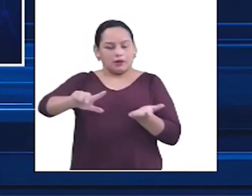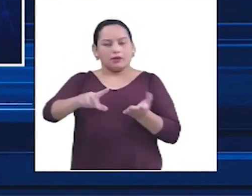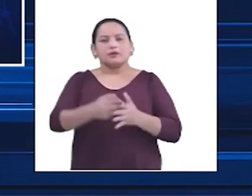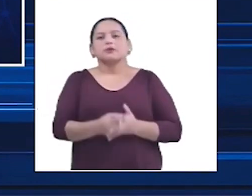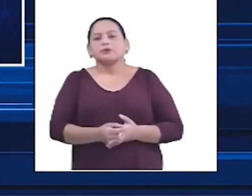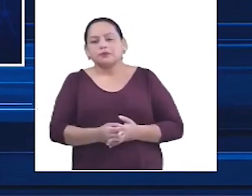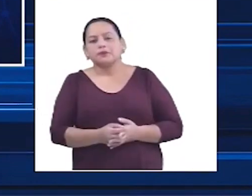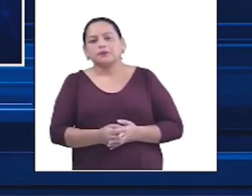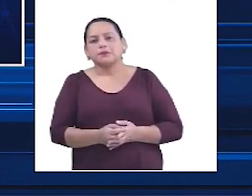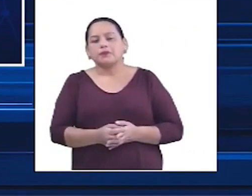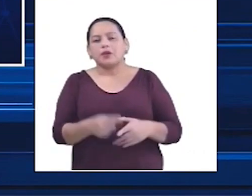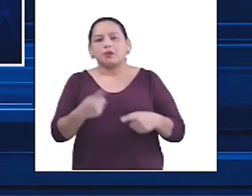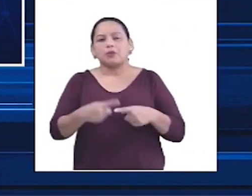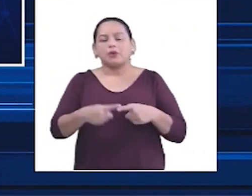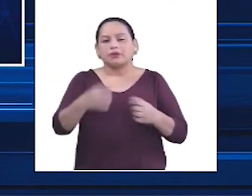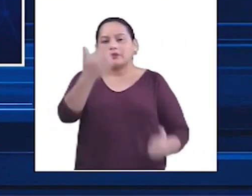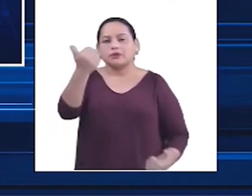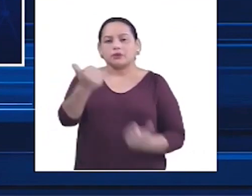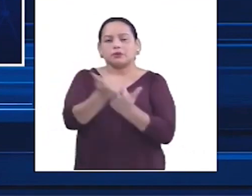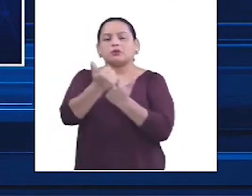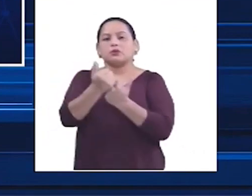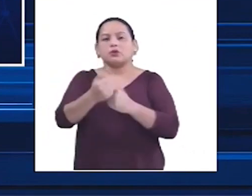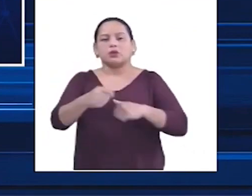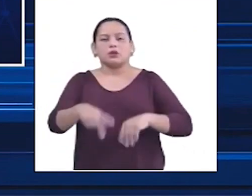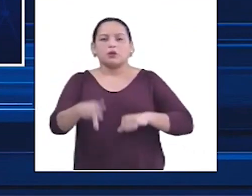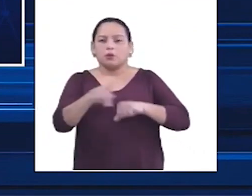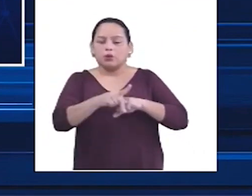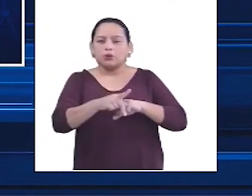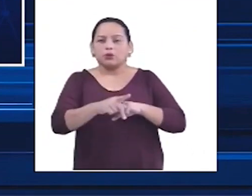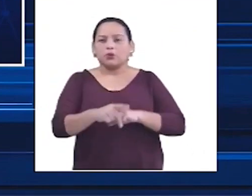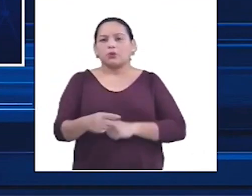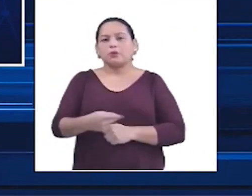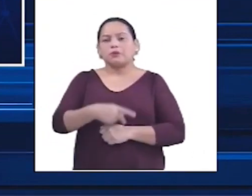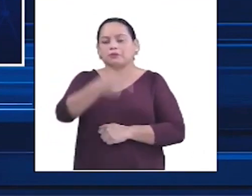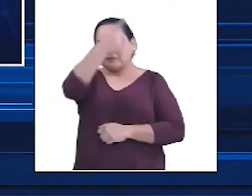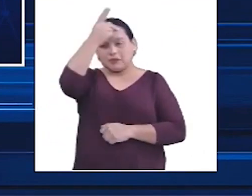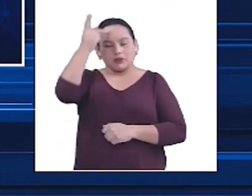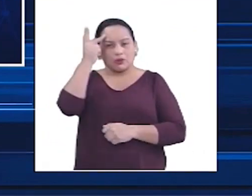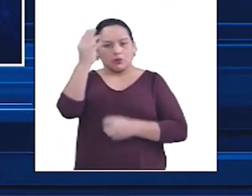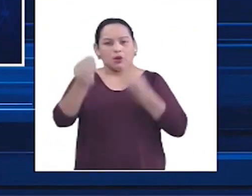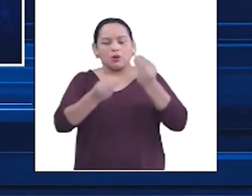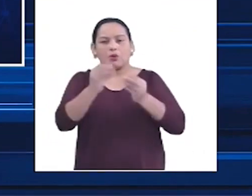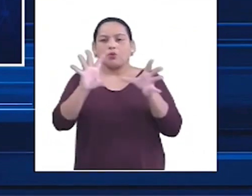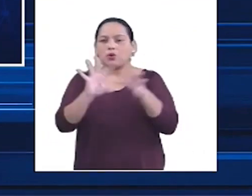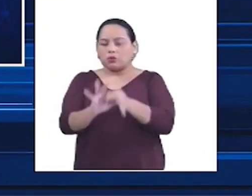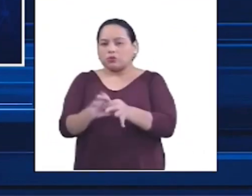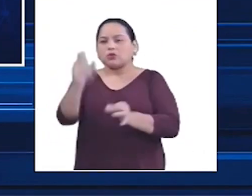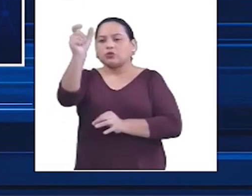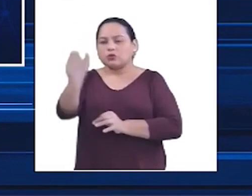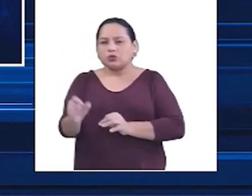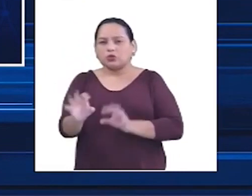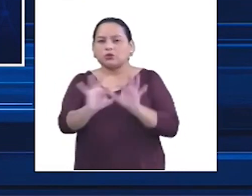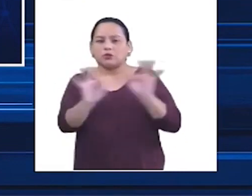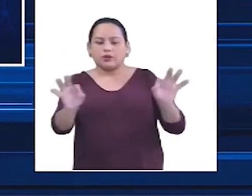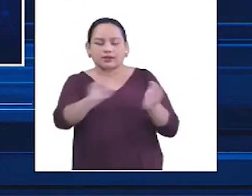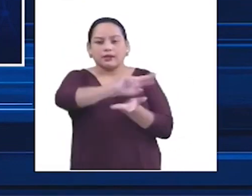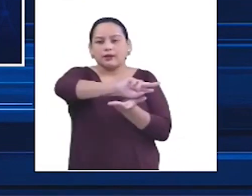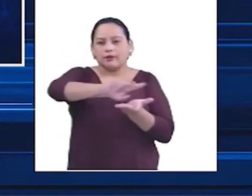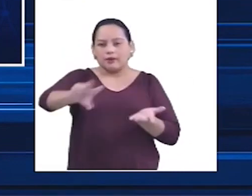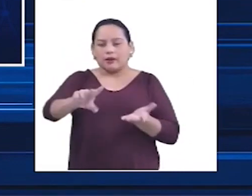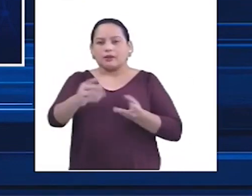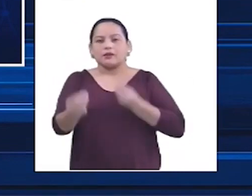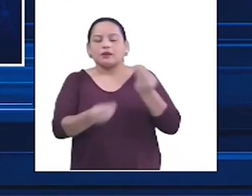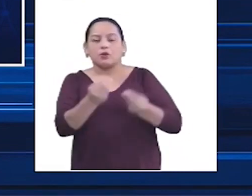endêmicas, que substitui, então, esse pronome pessoal, mas, nesse contexto, ele continua sendo um sujeito no plural.